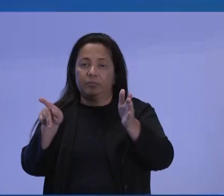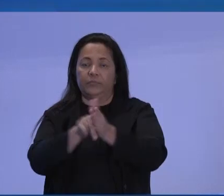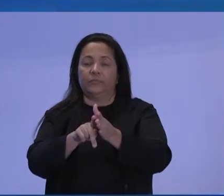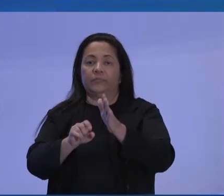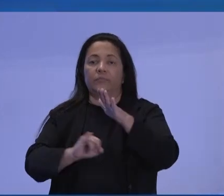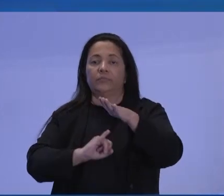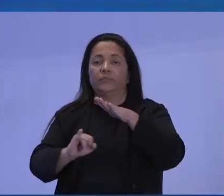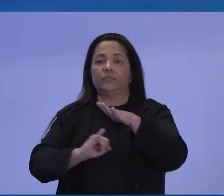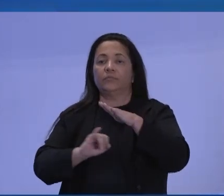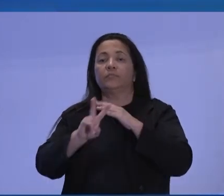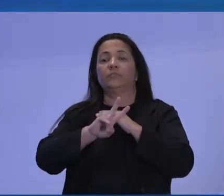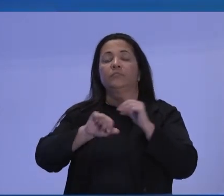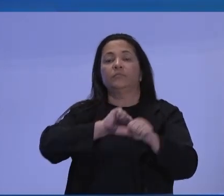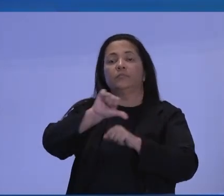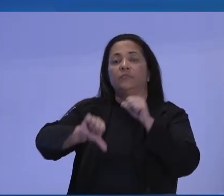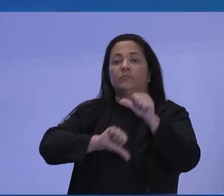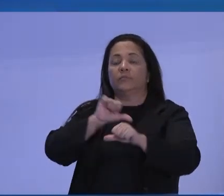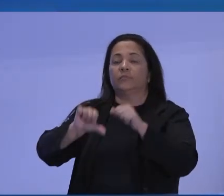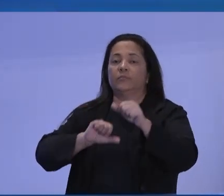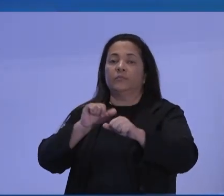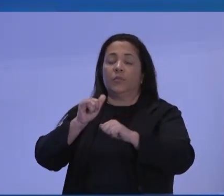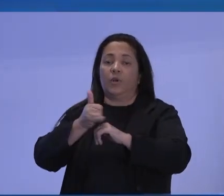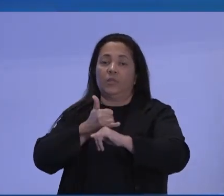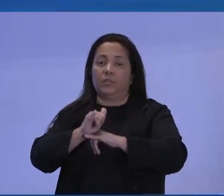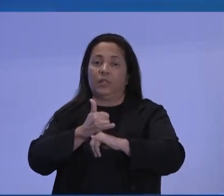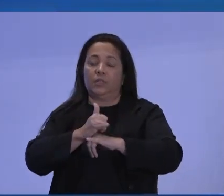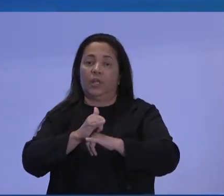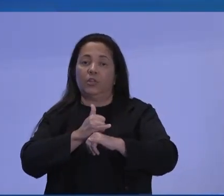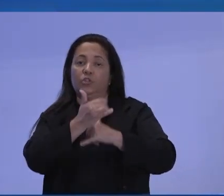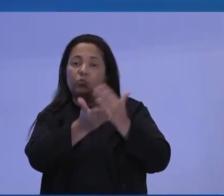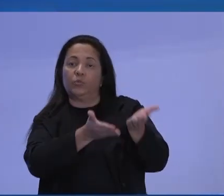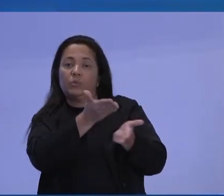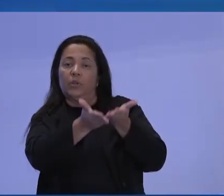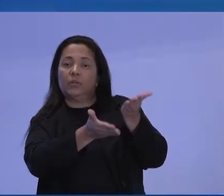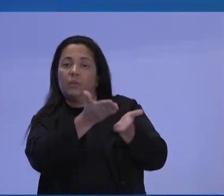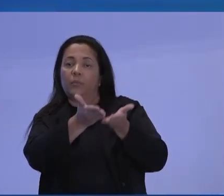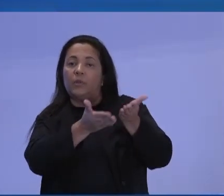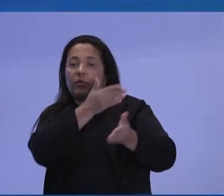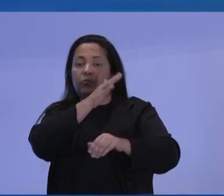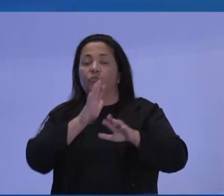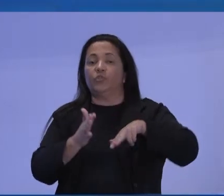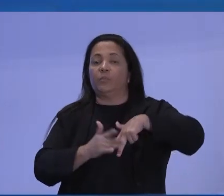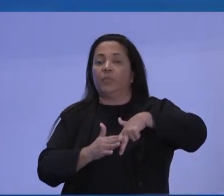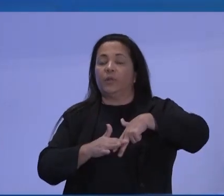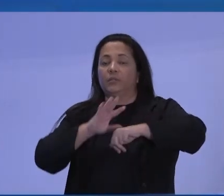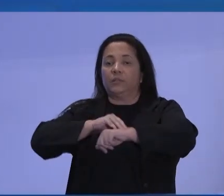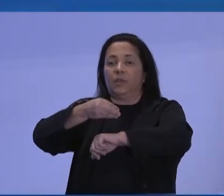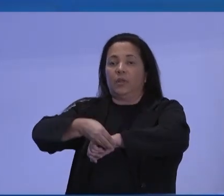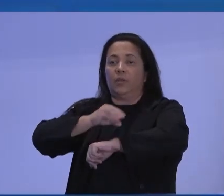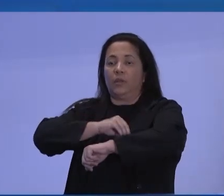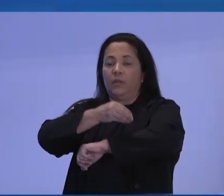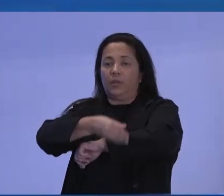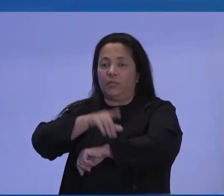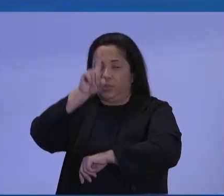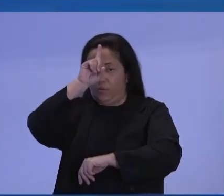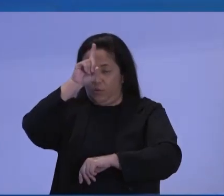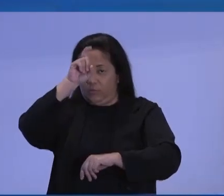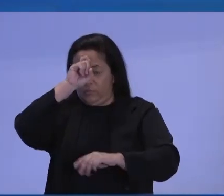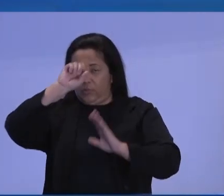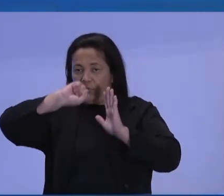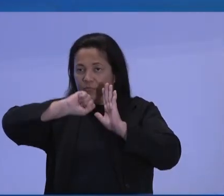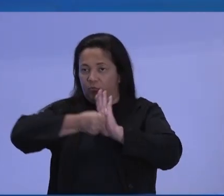que modificam a estratégia de cuidado às pessoas acometidas pela hanseníase, com o fechamento dos hospitais colônias